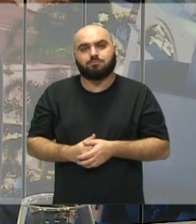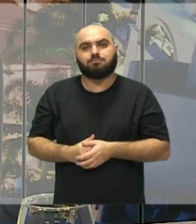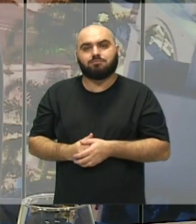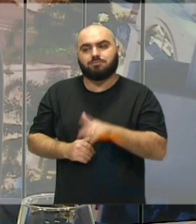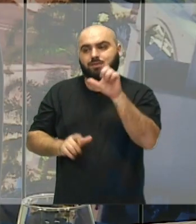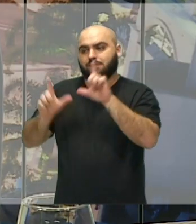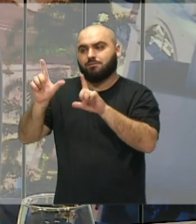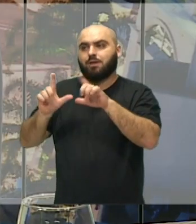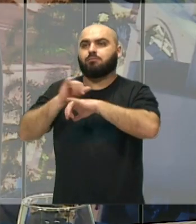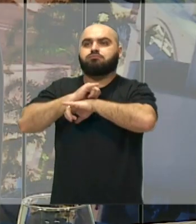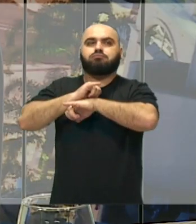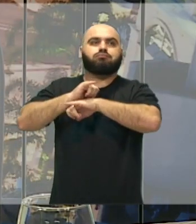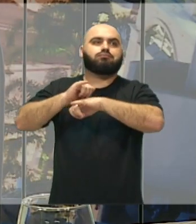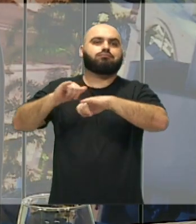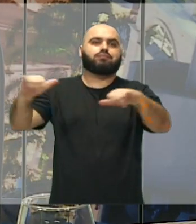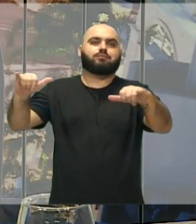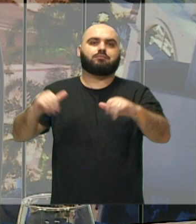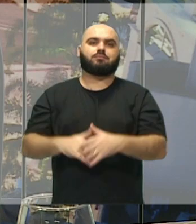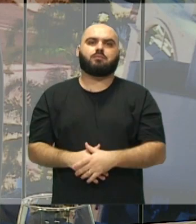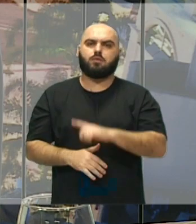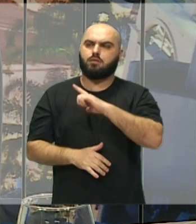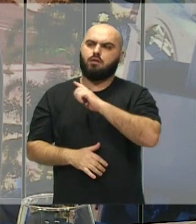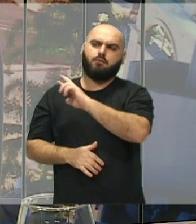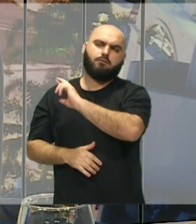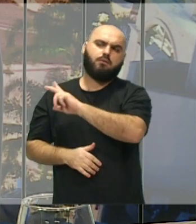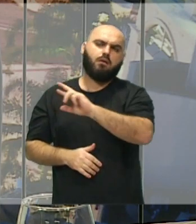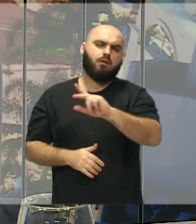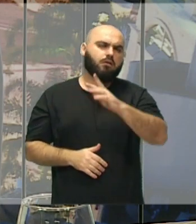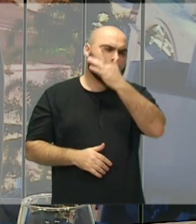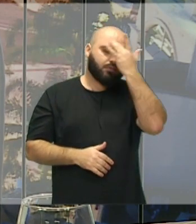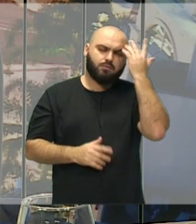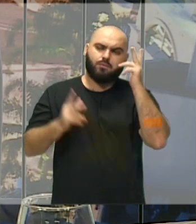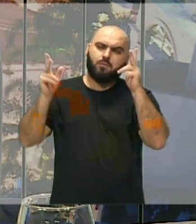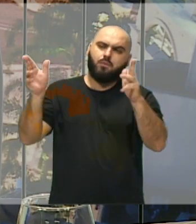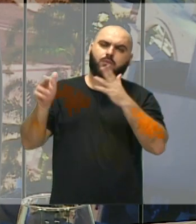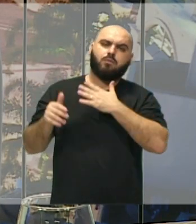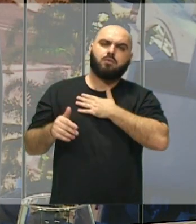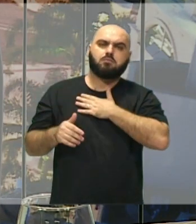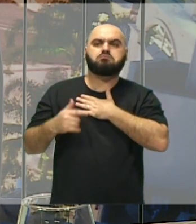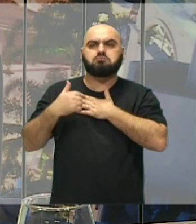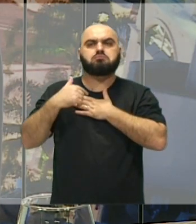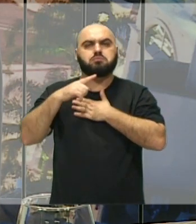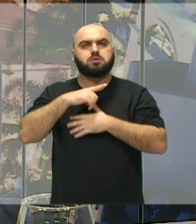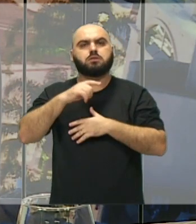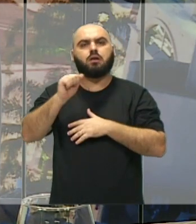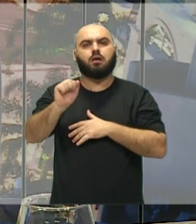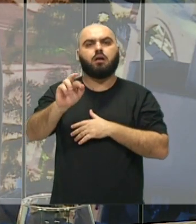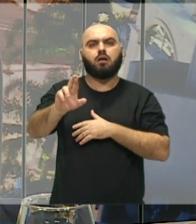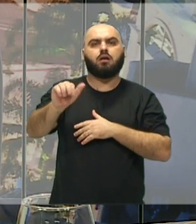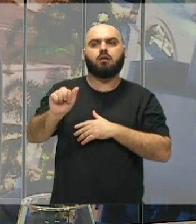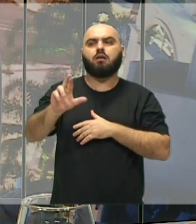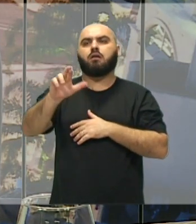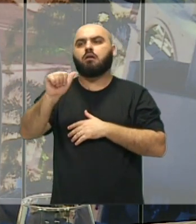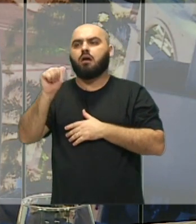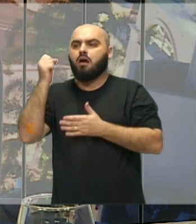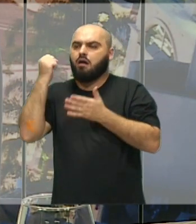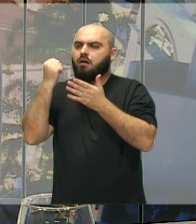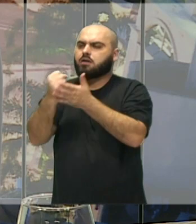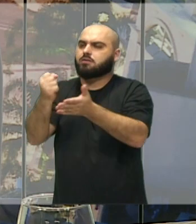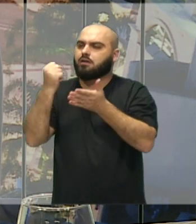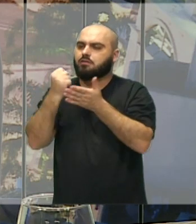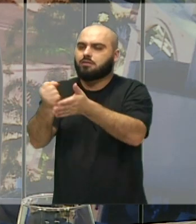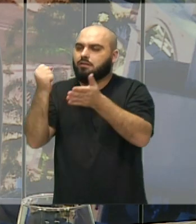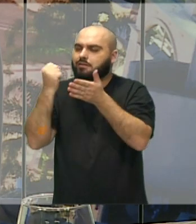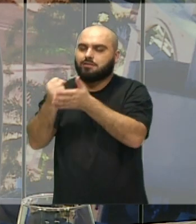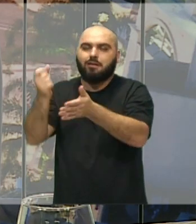eu acredito que muitas pessoas são como eu era, né? Que eu tinha Sarara porque eu achava que eu fazia um excelente trabalho para ela, que ela era muito